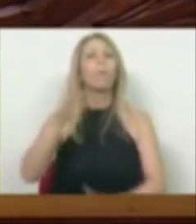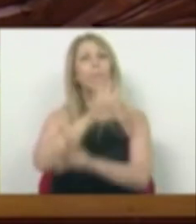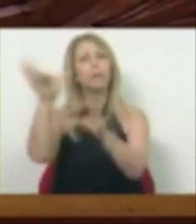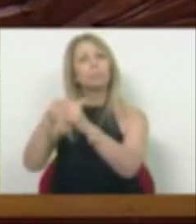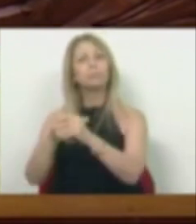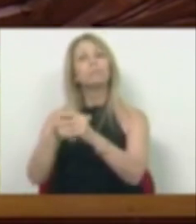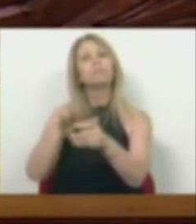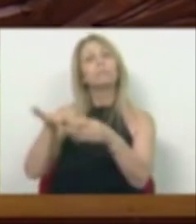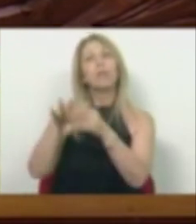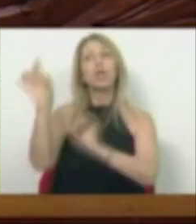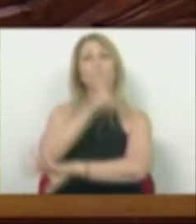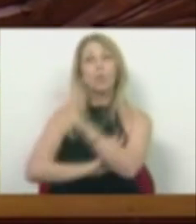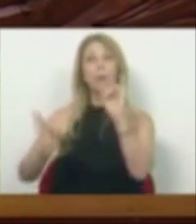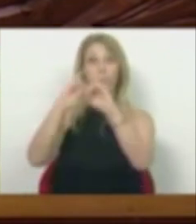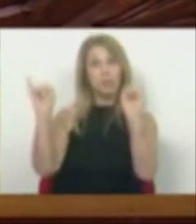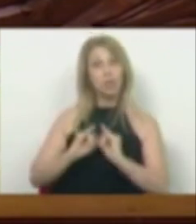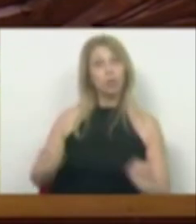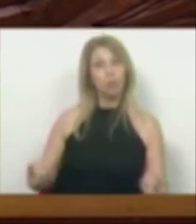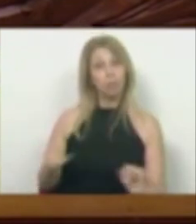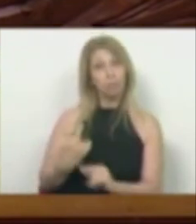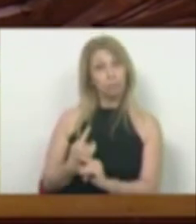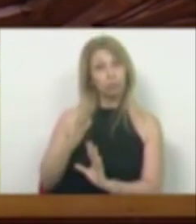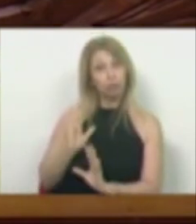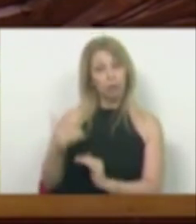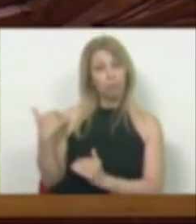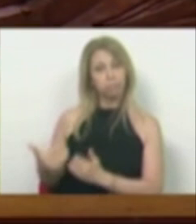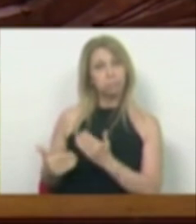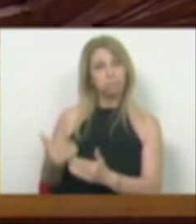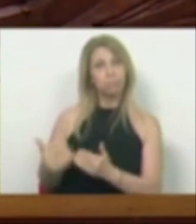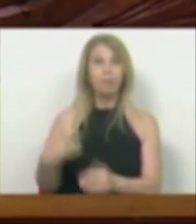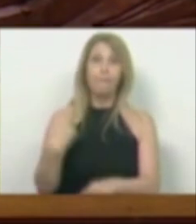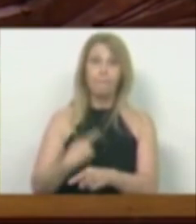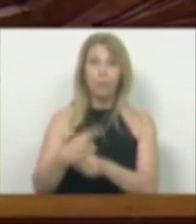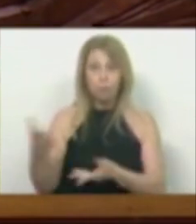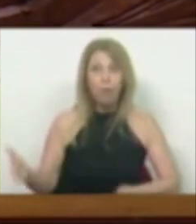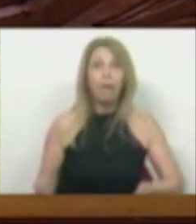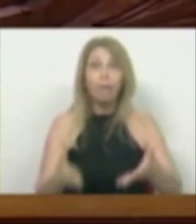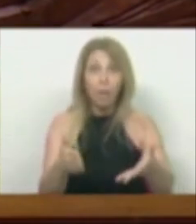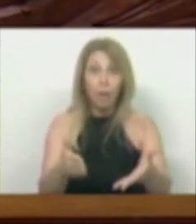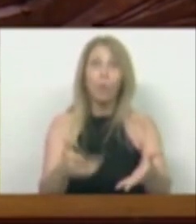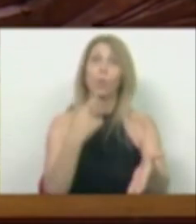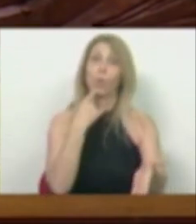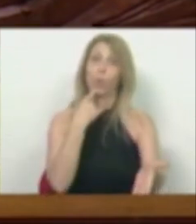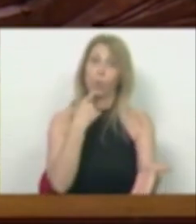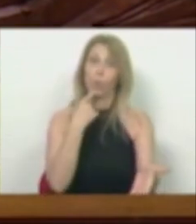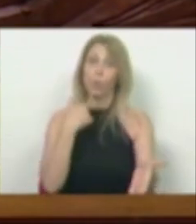no contexto europeu e internacional, é que já percorremos mesmo um longo caminho.